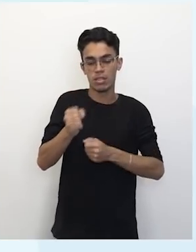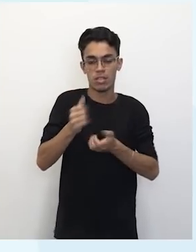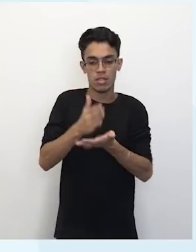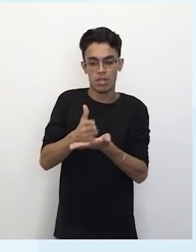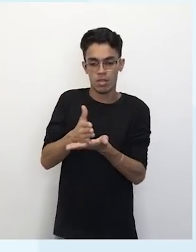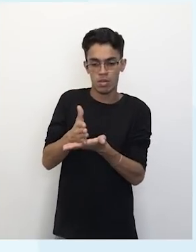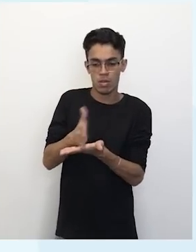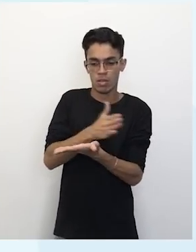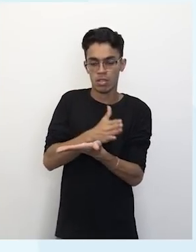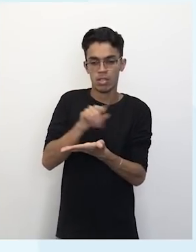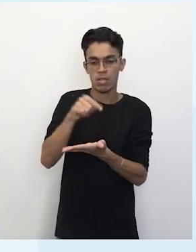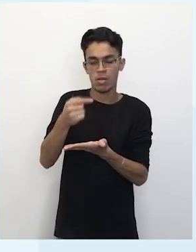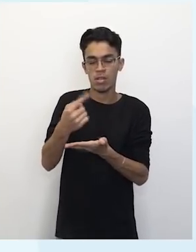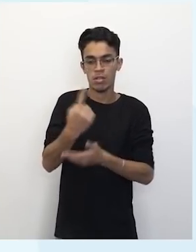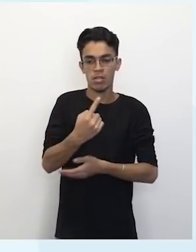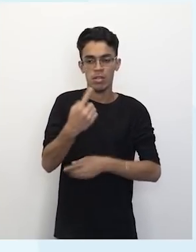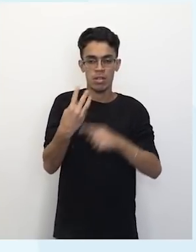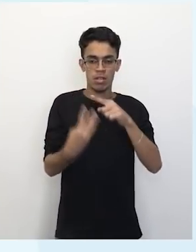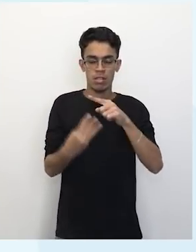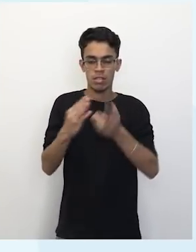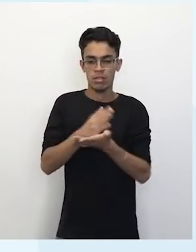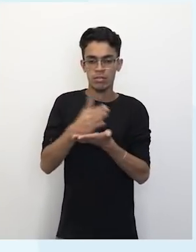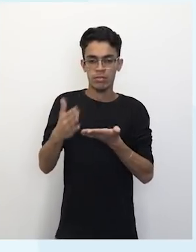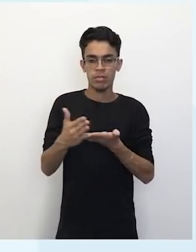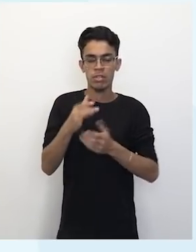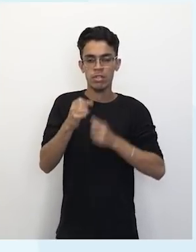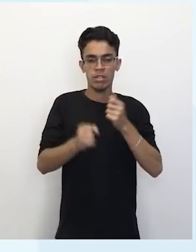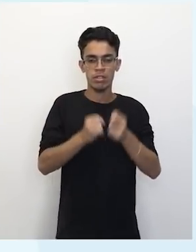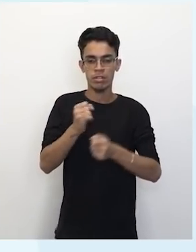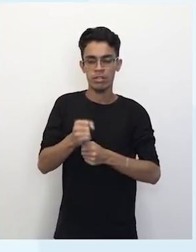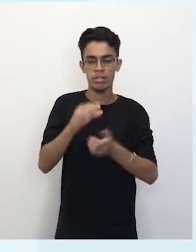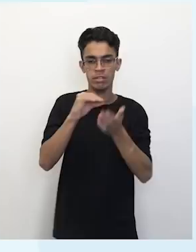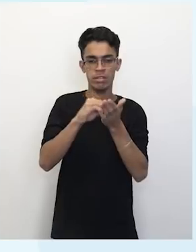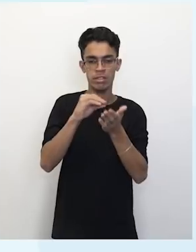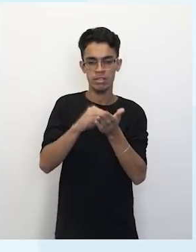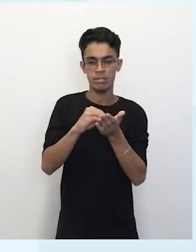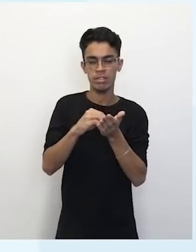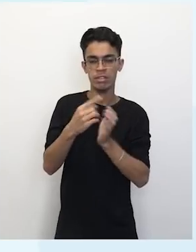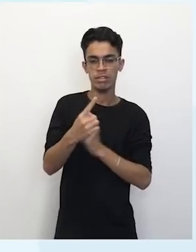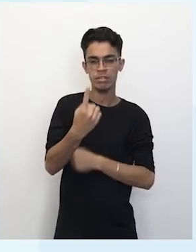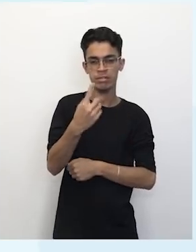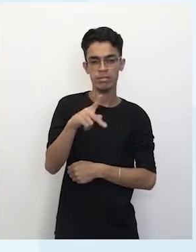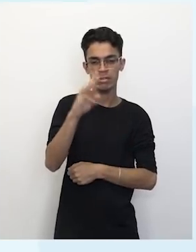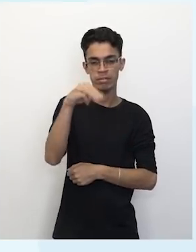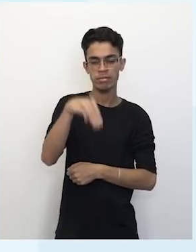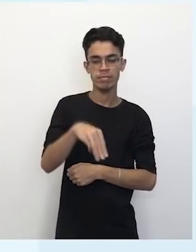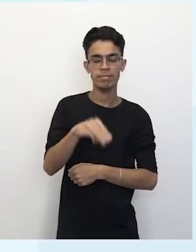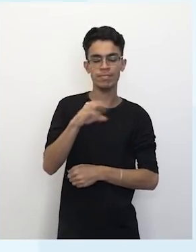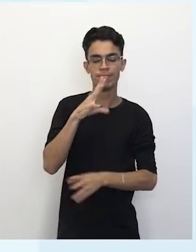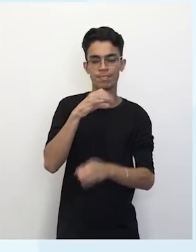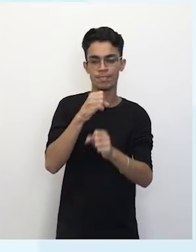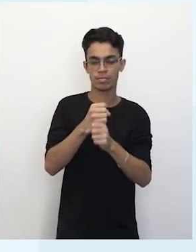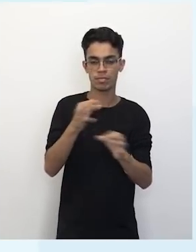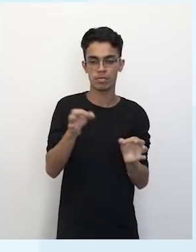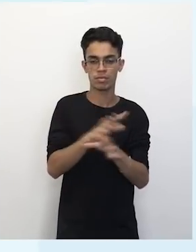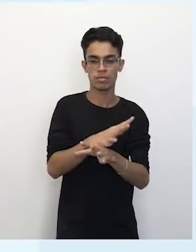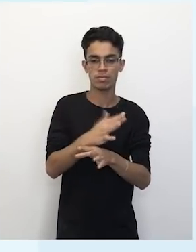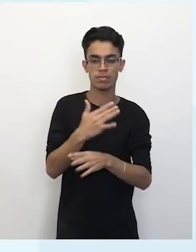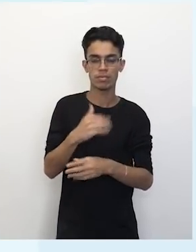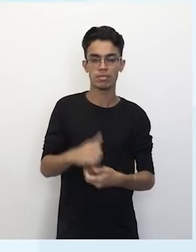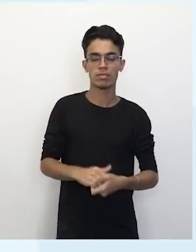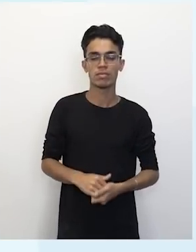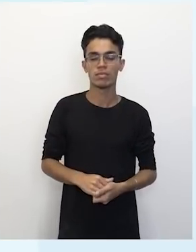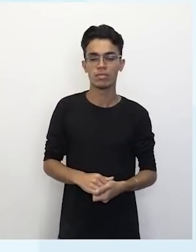depois eu andei mais 1/3 do meu percurso e ainda faltou mais 1 quilômetro para dar o percurso total. A expressão